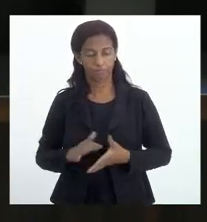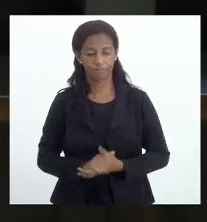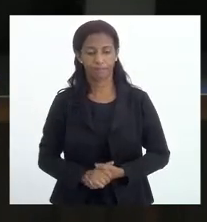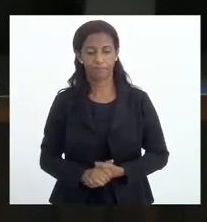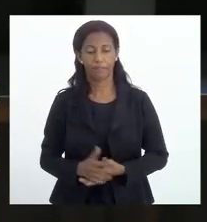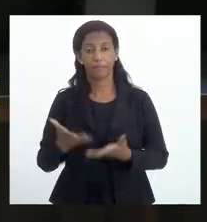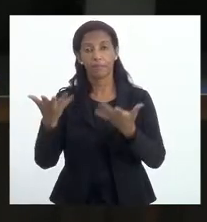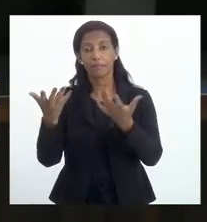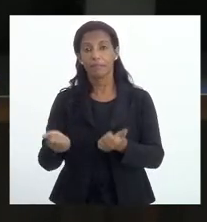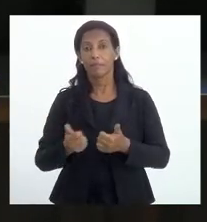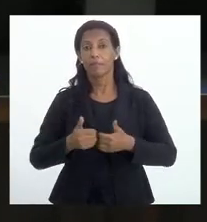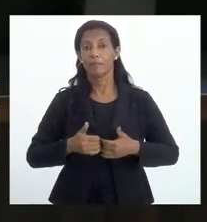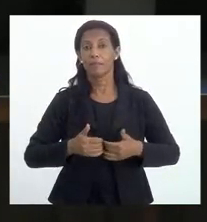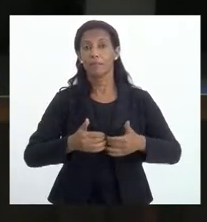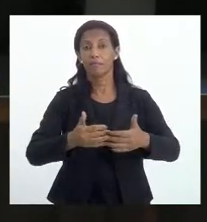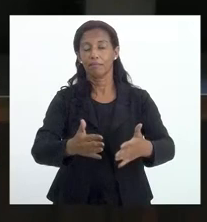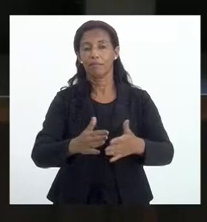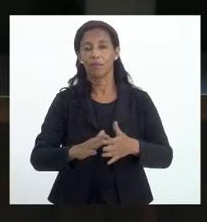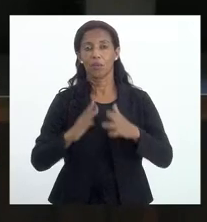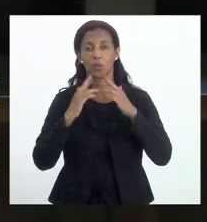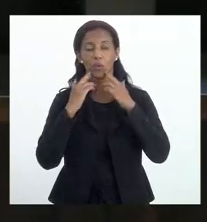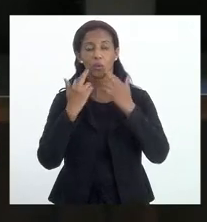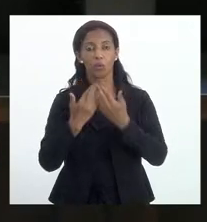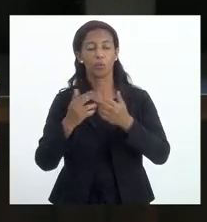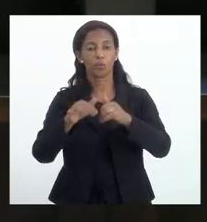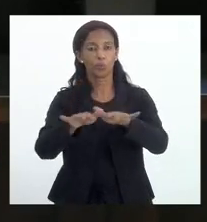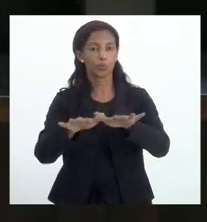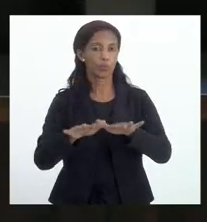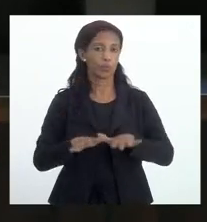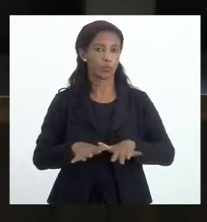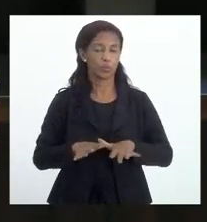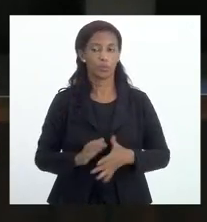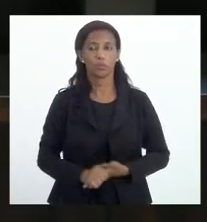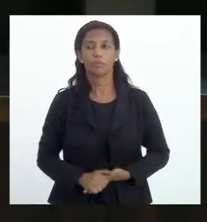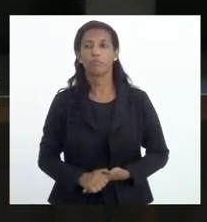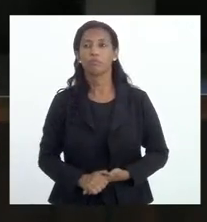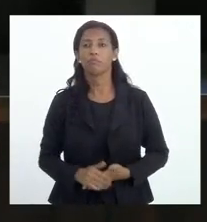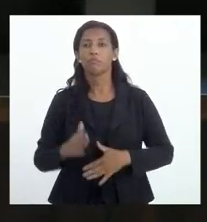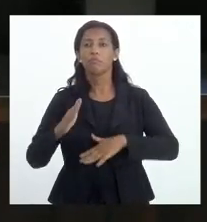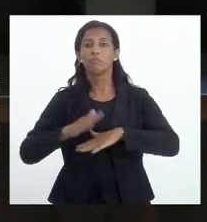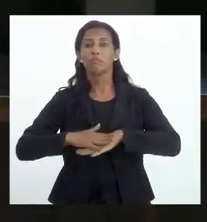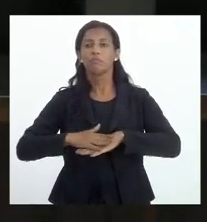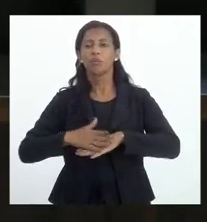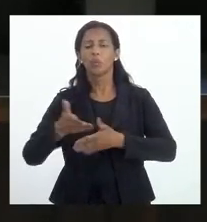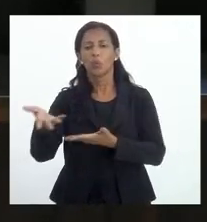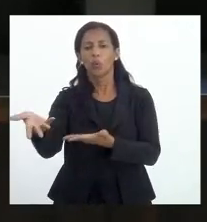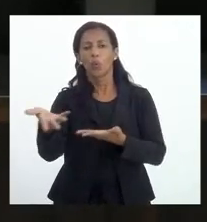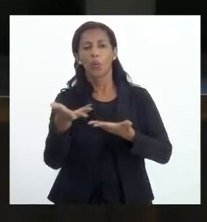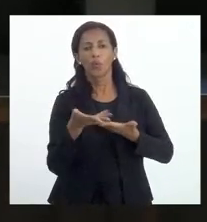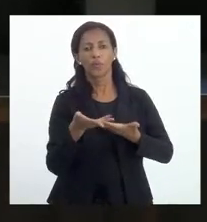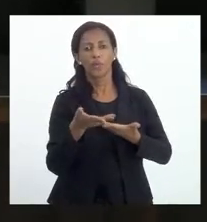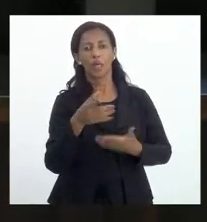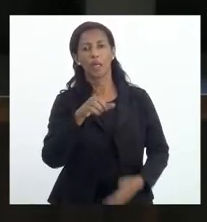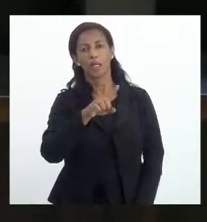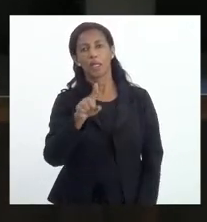vamos começar a nossa audiência pública. Vou solicitar o doutor